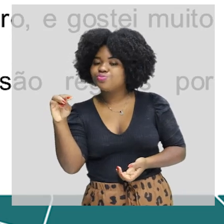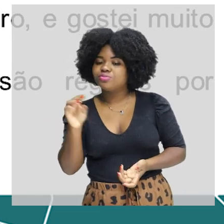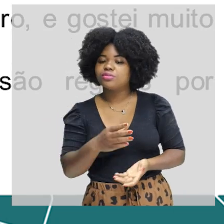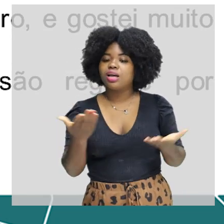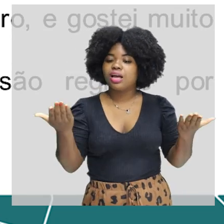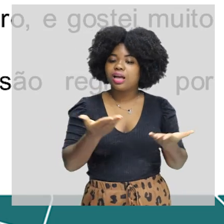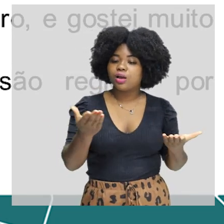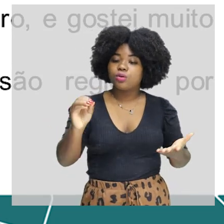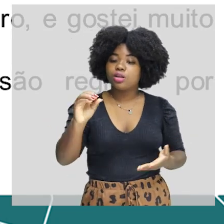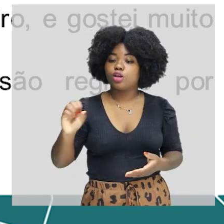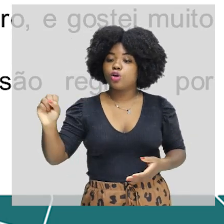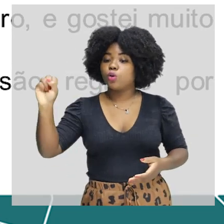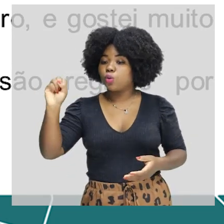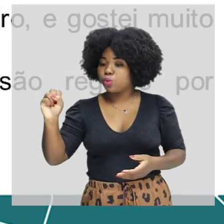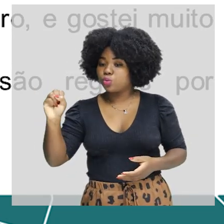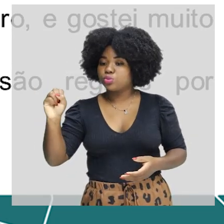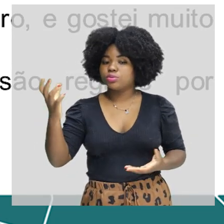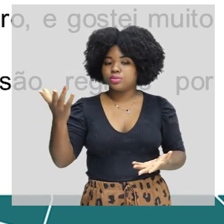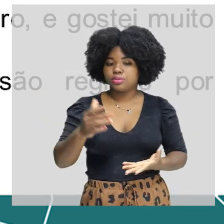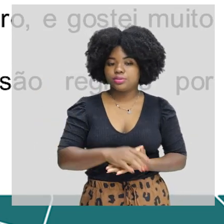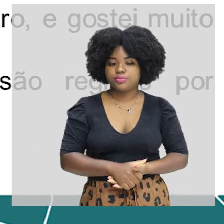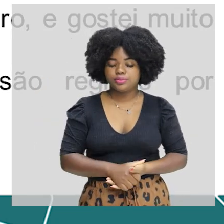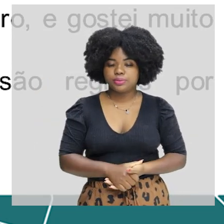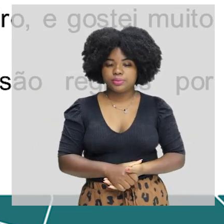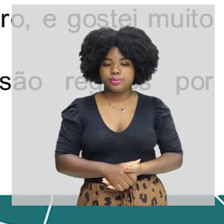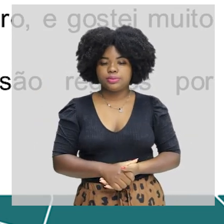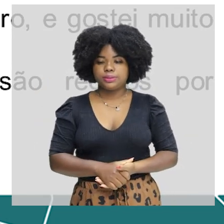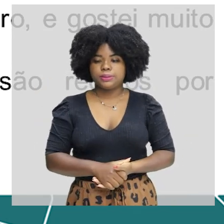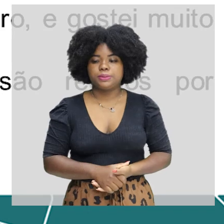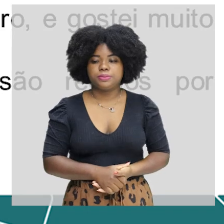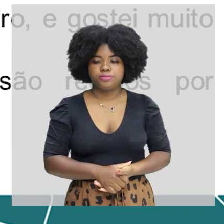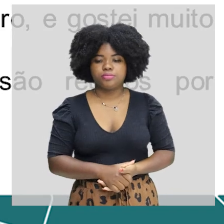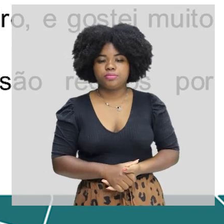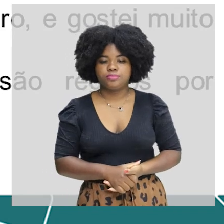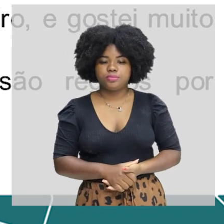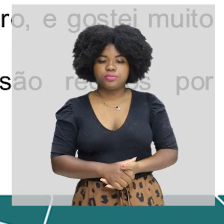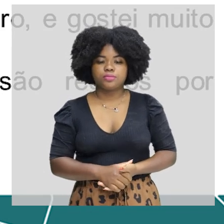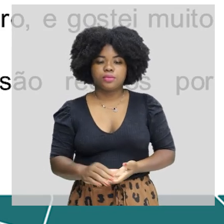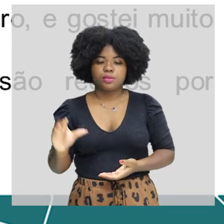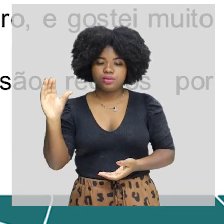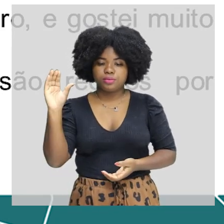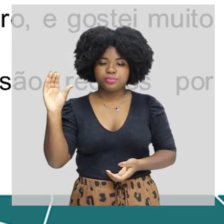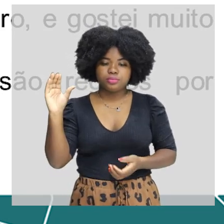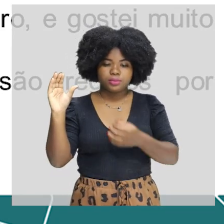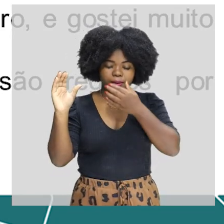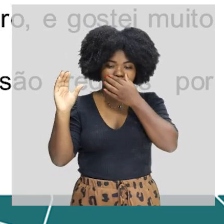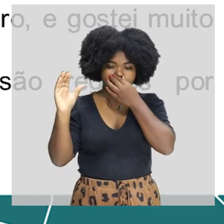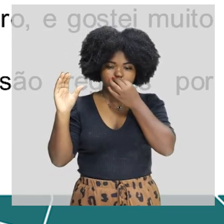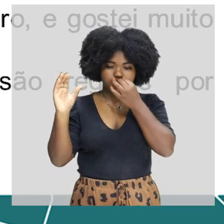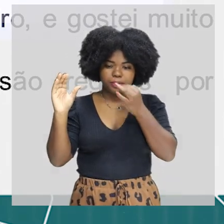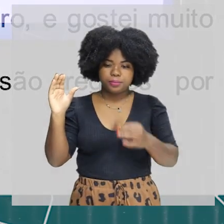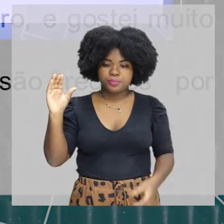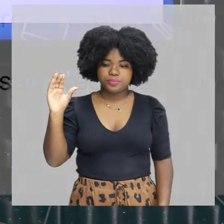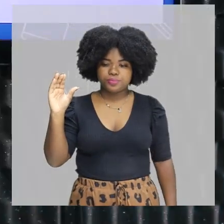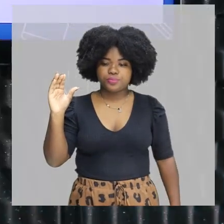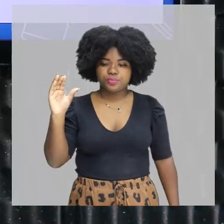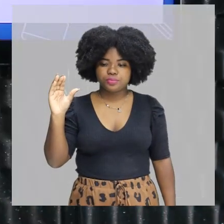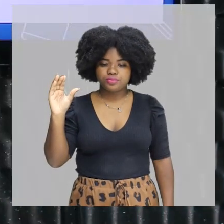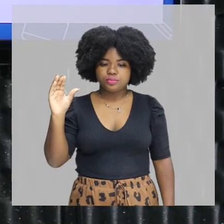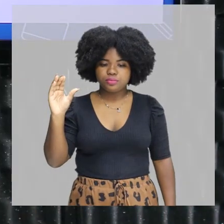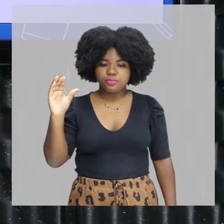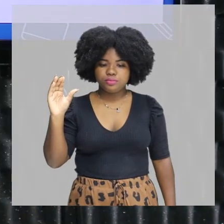confere os conhecimentos e convive com eles. Vi o filme, O Jardim Fiel, com o diretor é um brasileiro e gostei